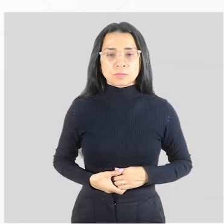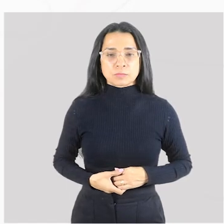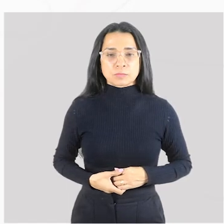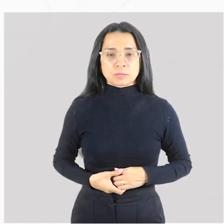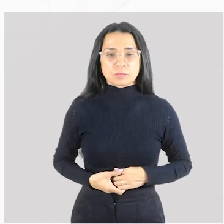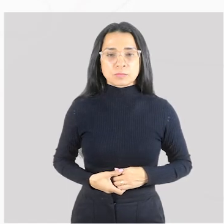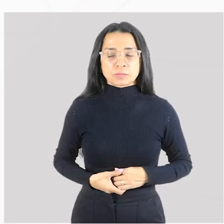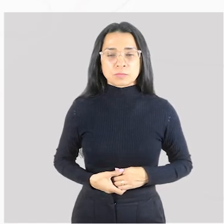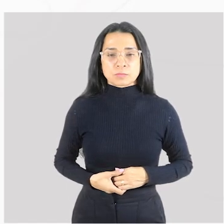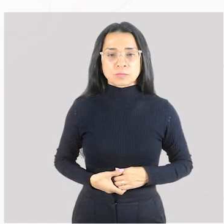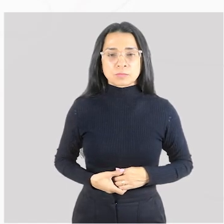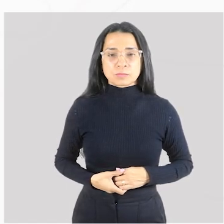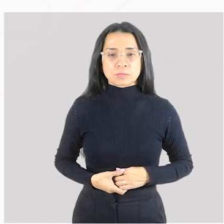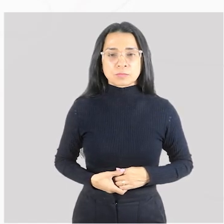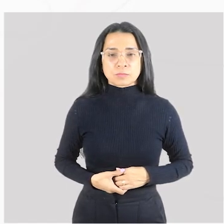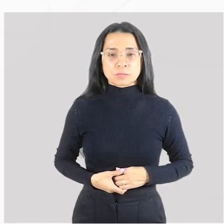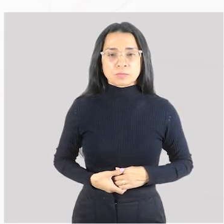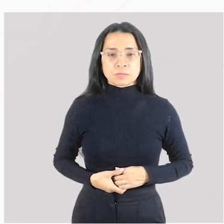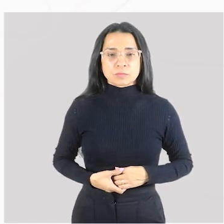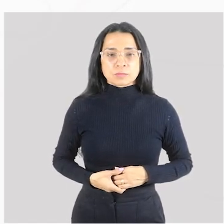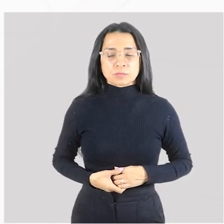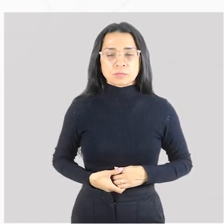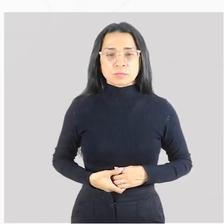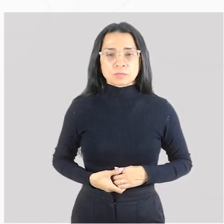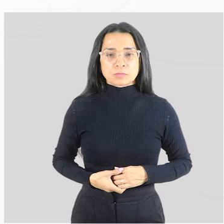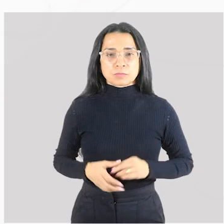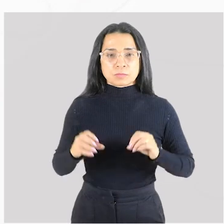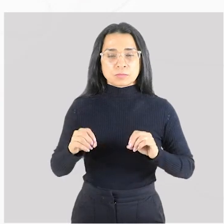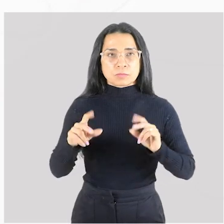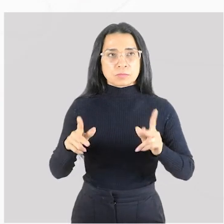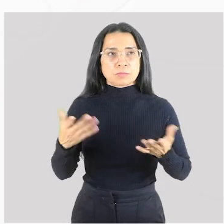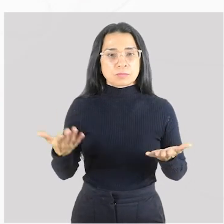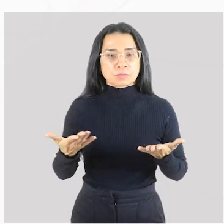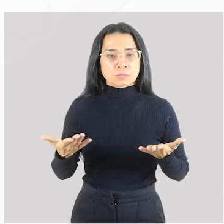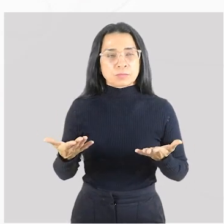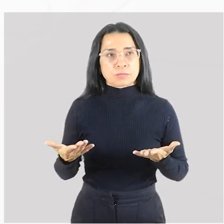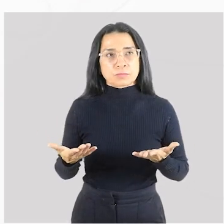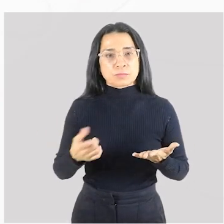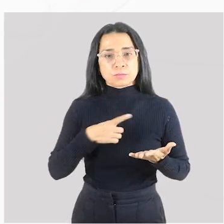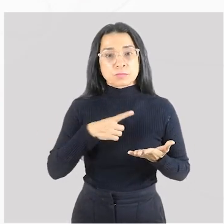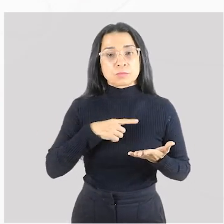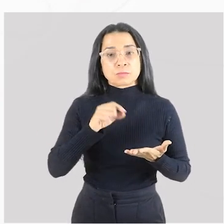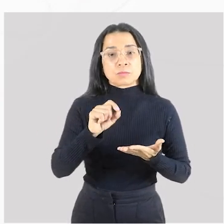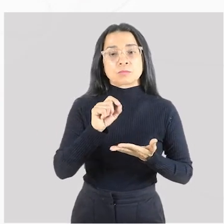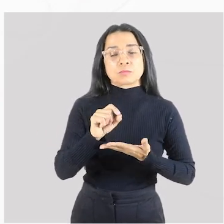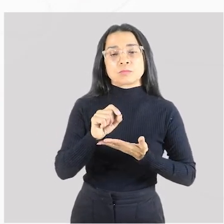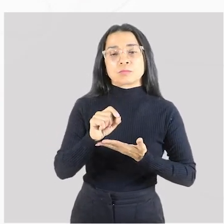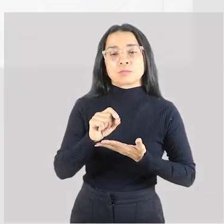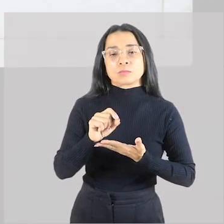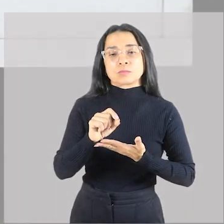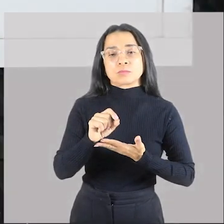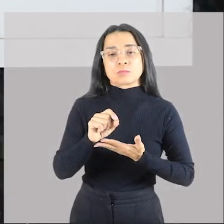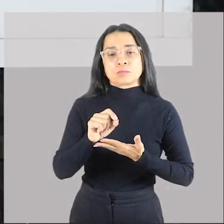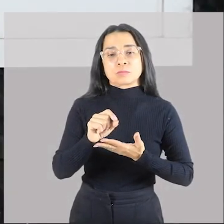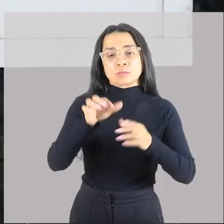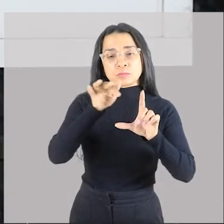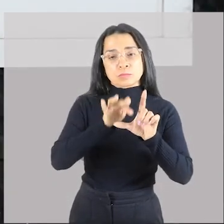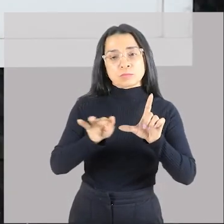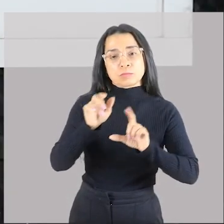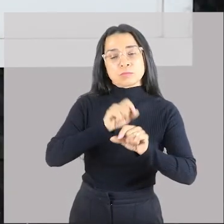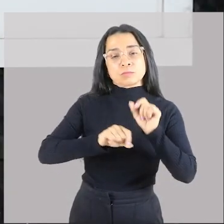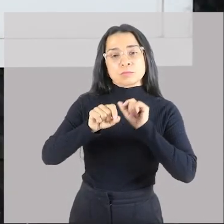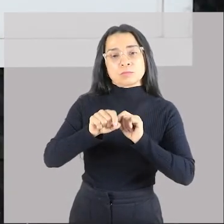de 1, que é 1,1. Beleza? Turma, vamos lá. Nós temos que a fórmula do capital é essa aqui,